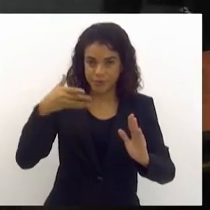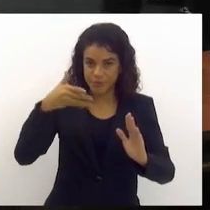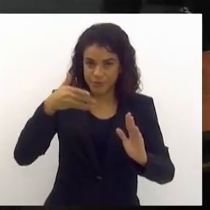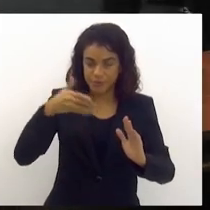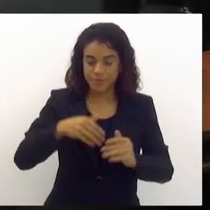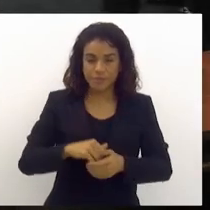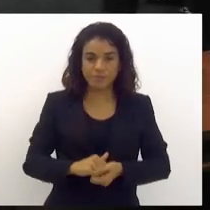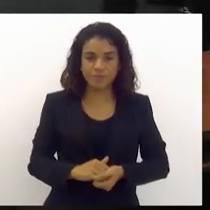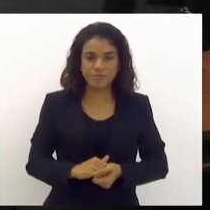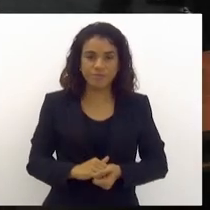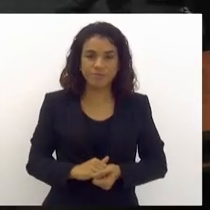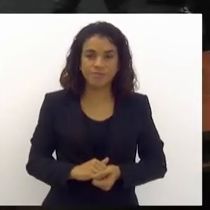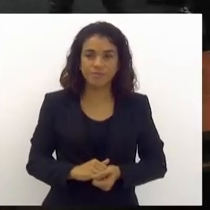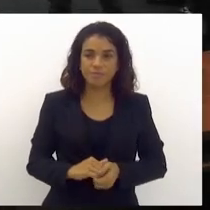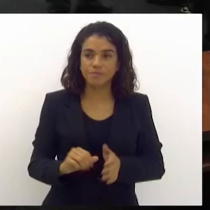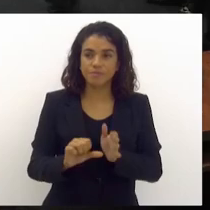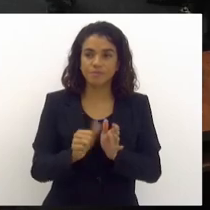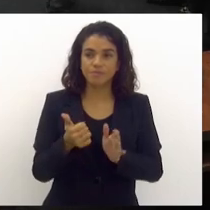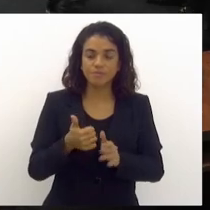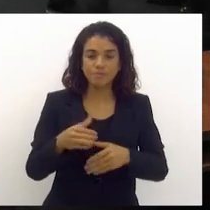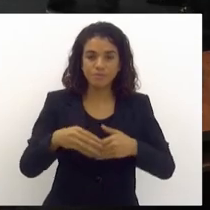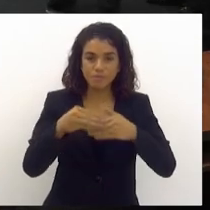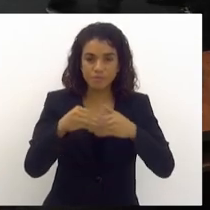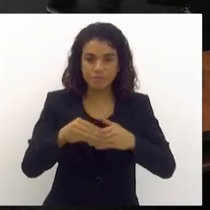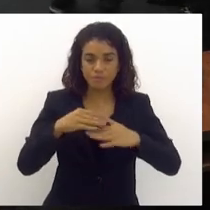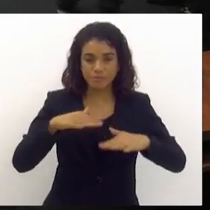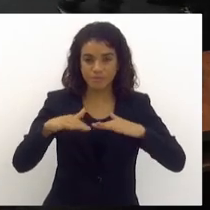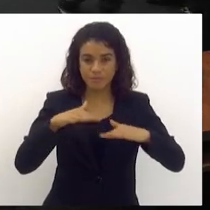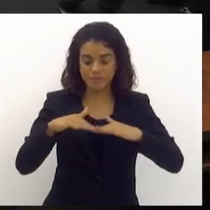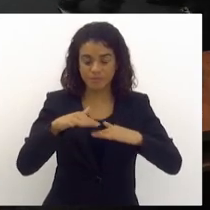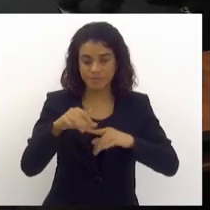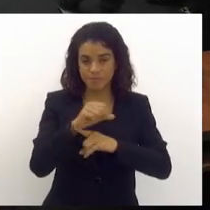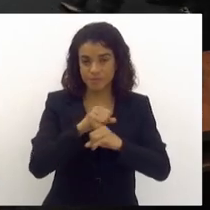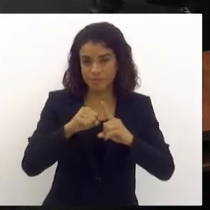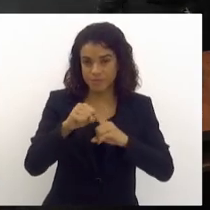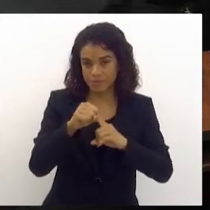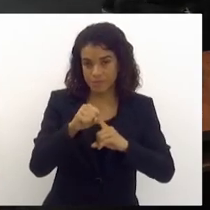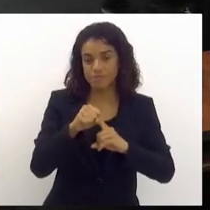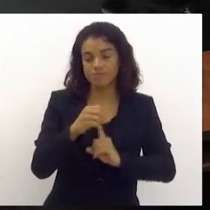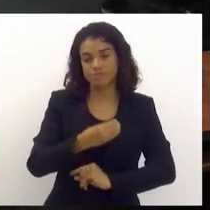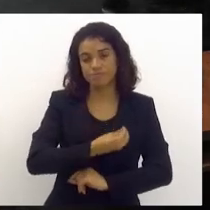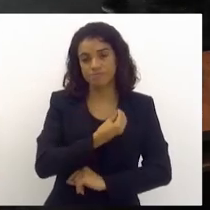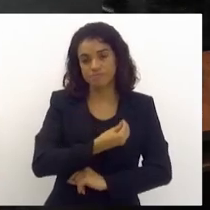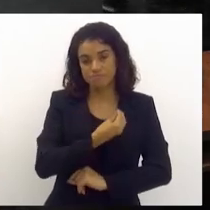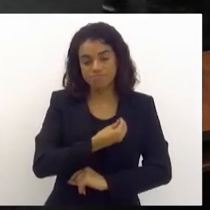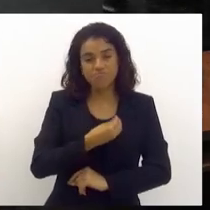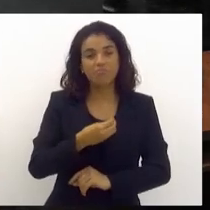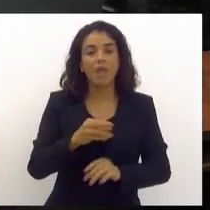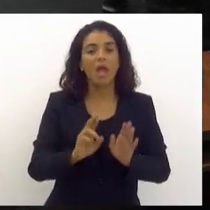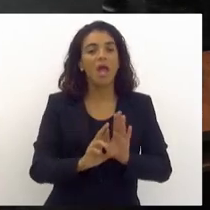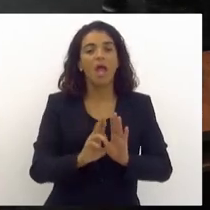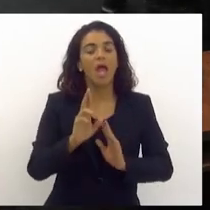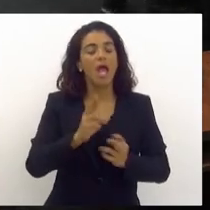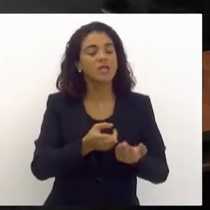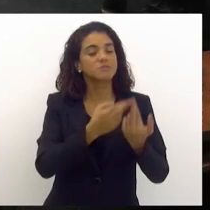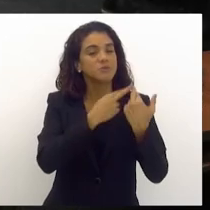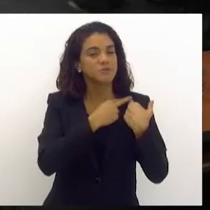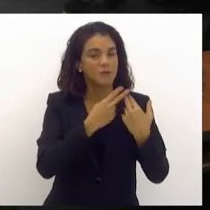presidente. Primeiro, quero saudar os movimentos sociais que aqui estão, que foram responsáveis por essa